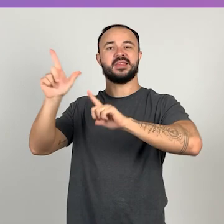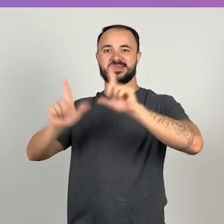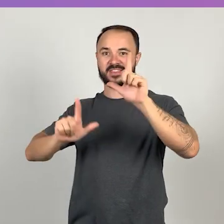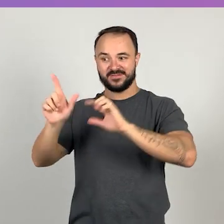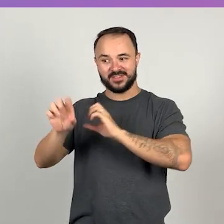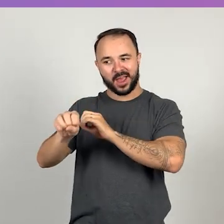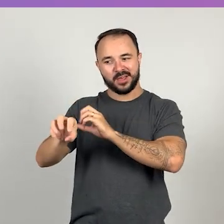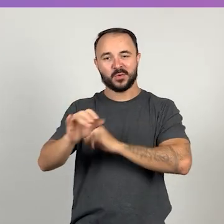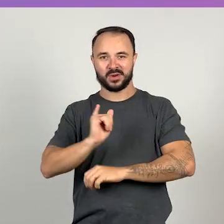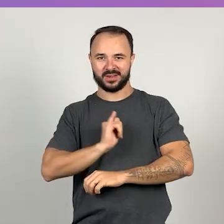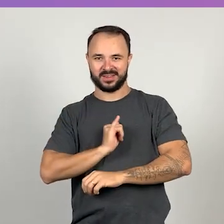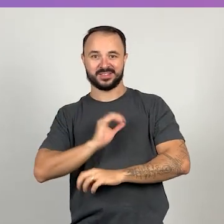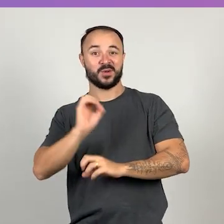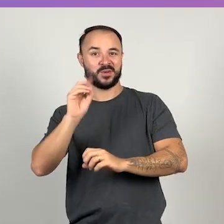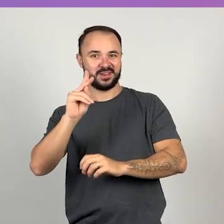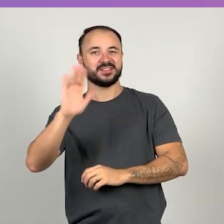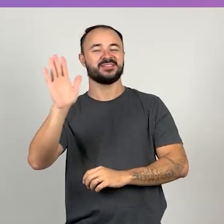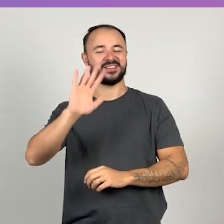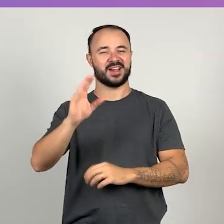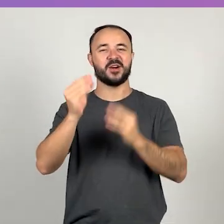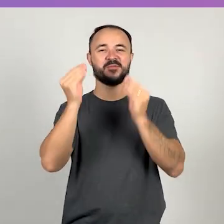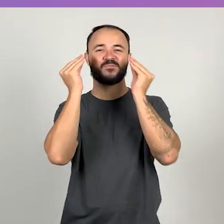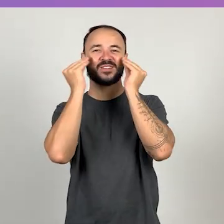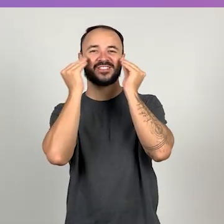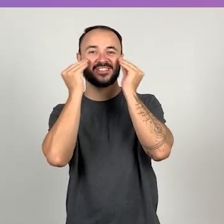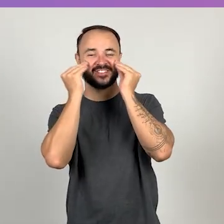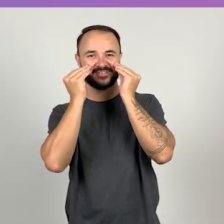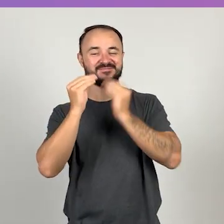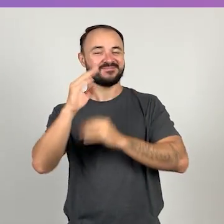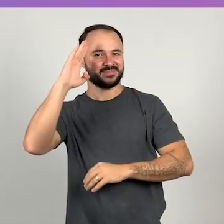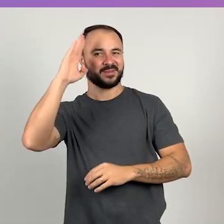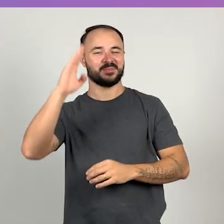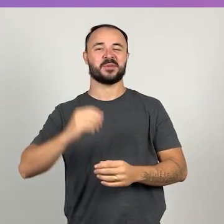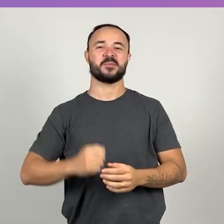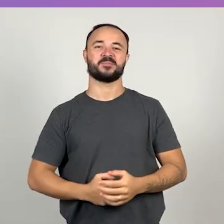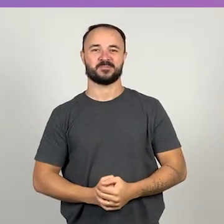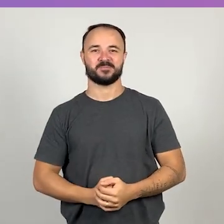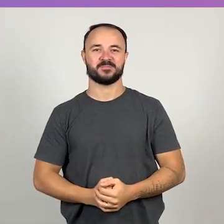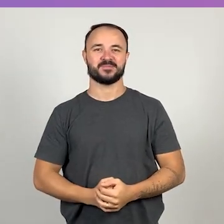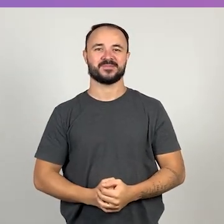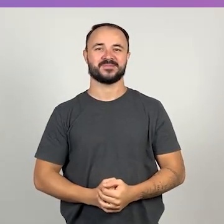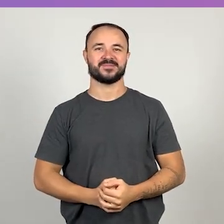a TV Educa Kids. Tchau, beijinhos e até a próxima.